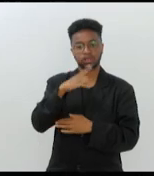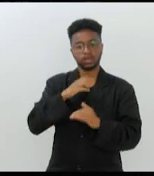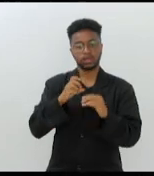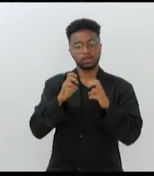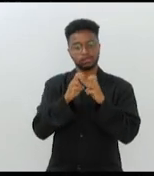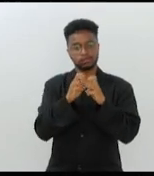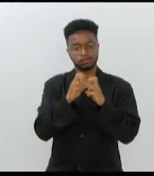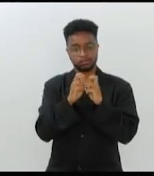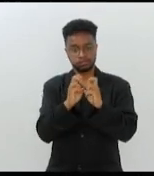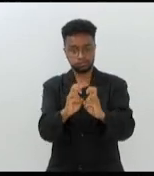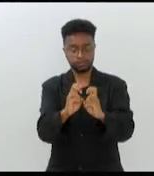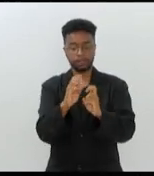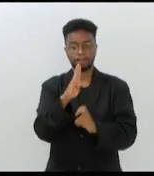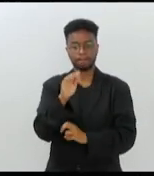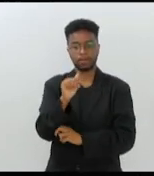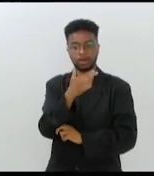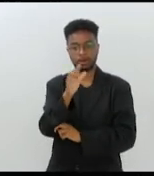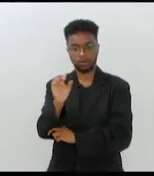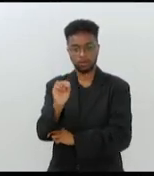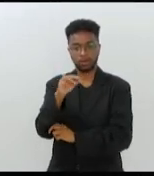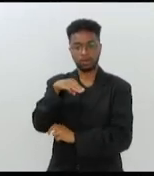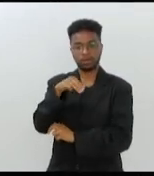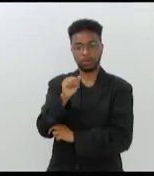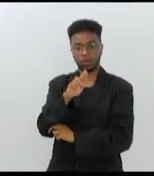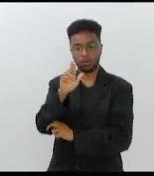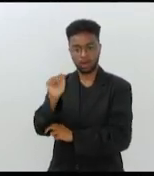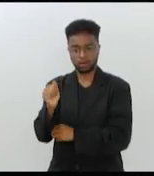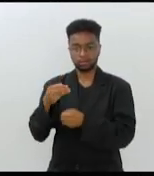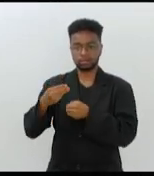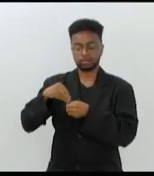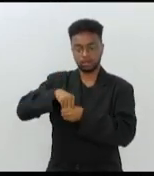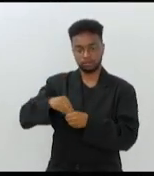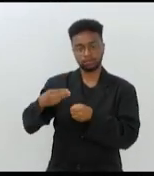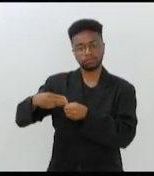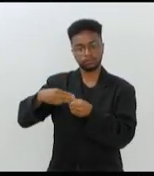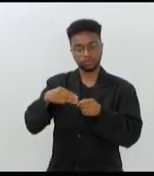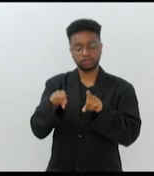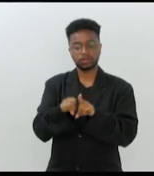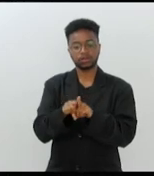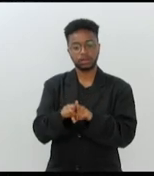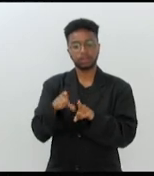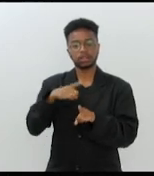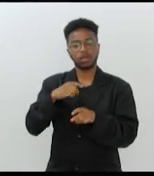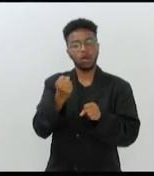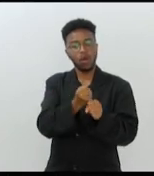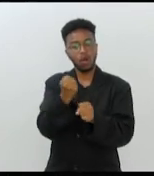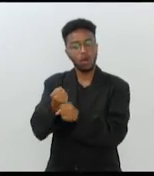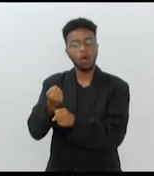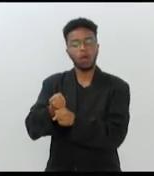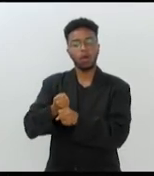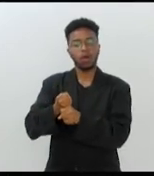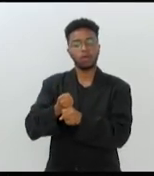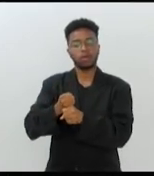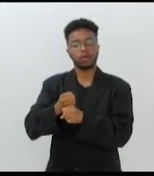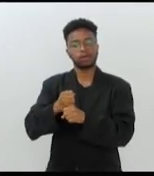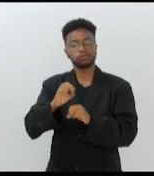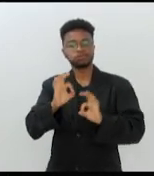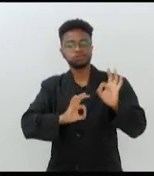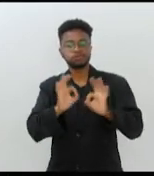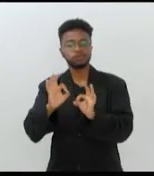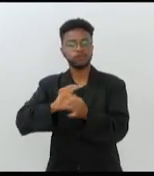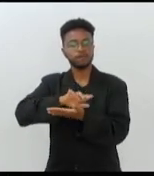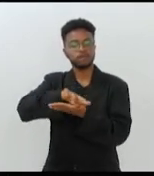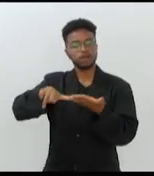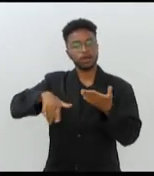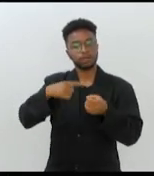Ferro Barão de Mauá, que fica em Guite, Pacobaíba, obras de drenagem, saneamento e pavimentação de